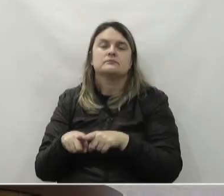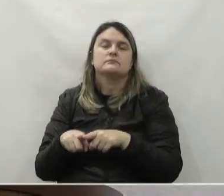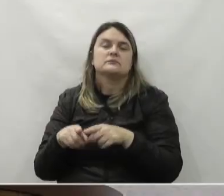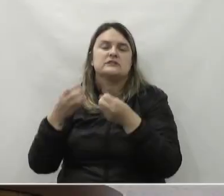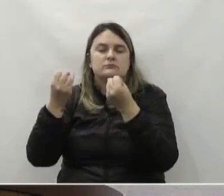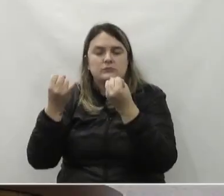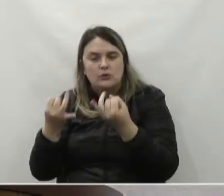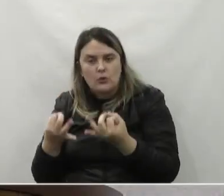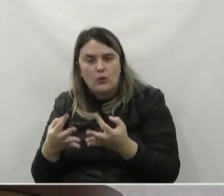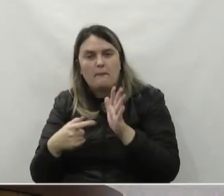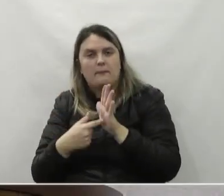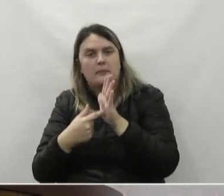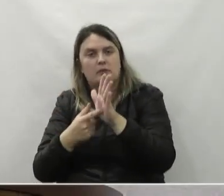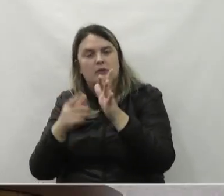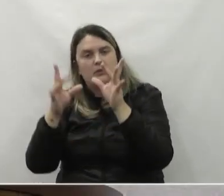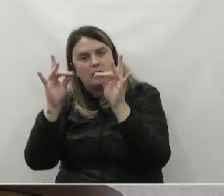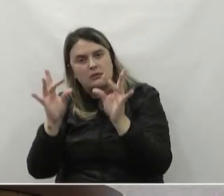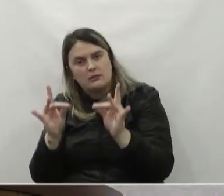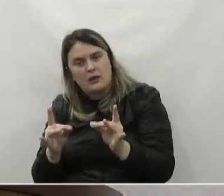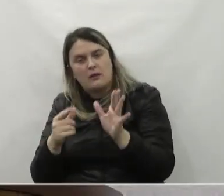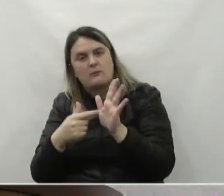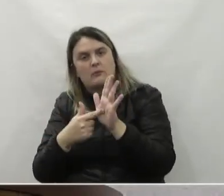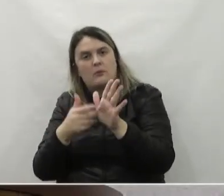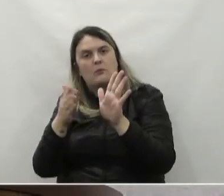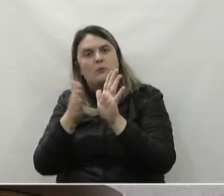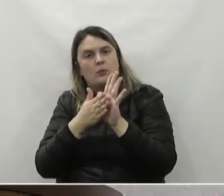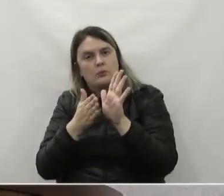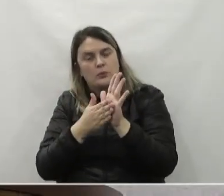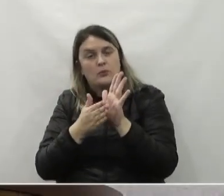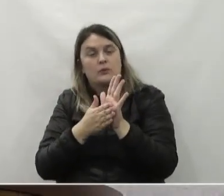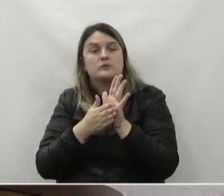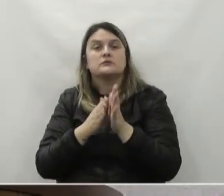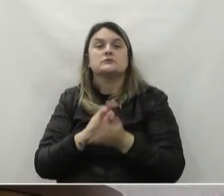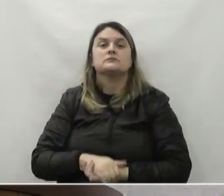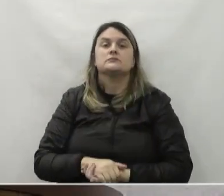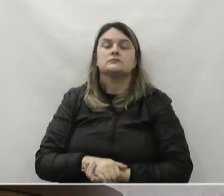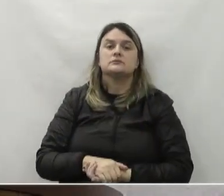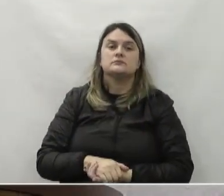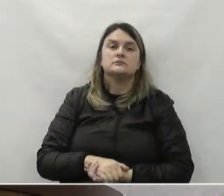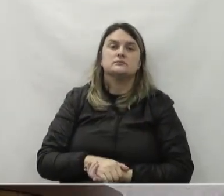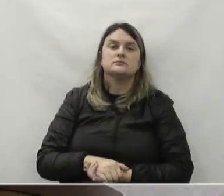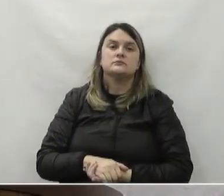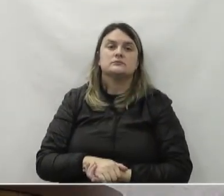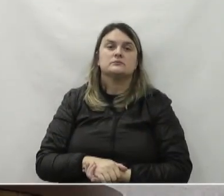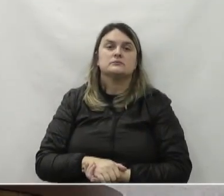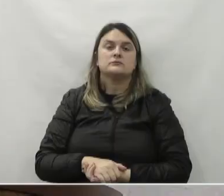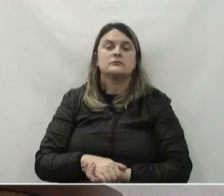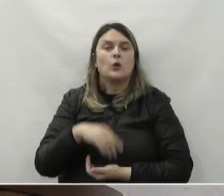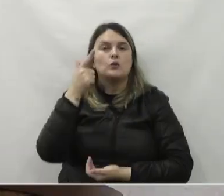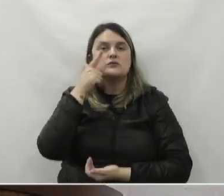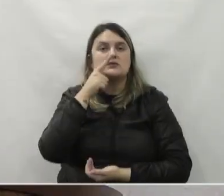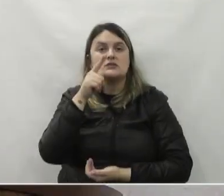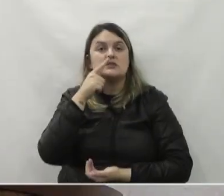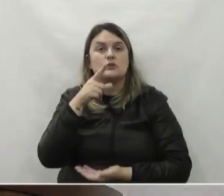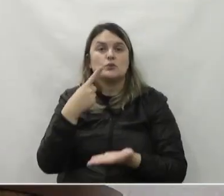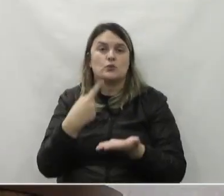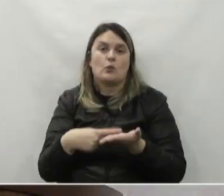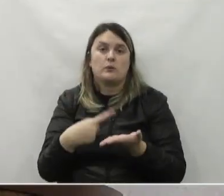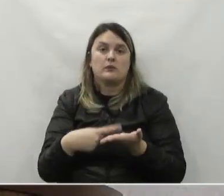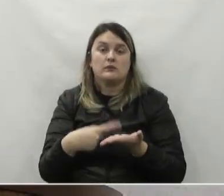vez, discutiu bastante junto ao Executivo Municipal e conseguimos chegar num